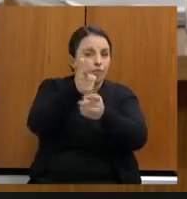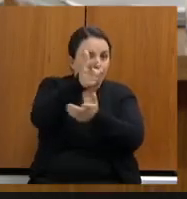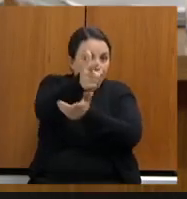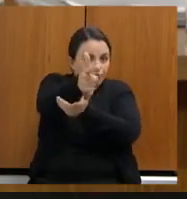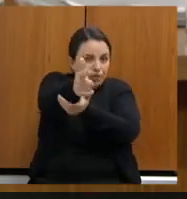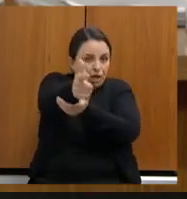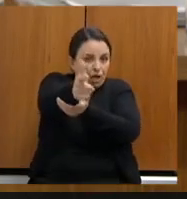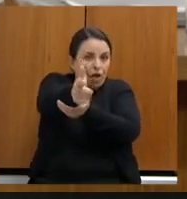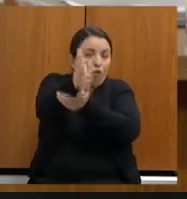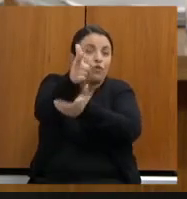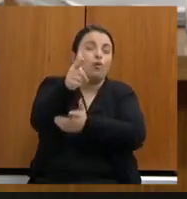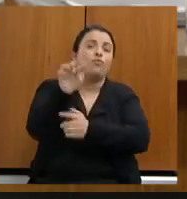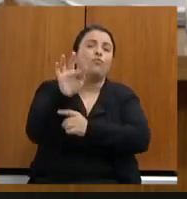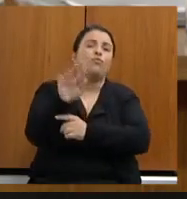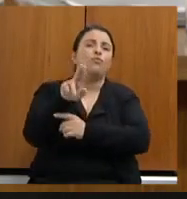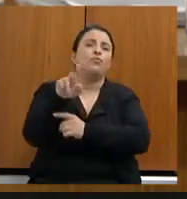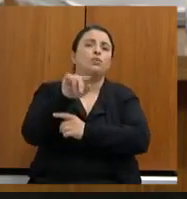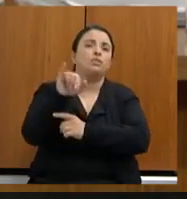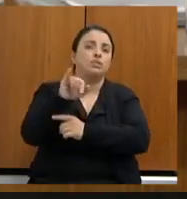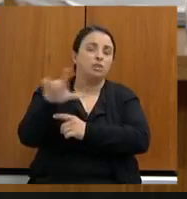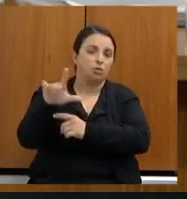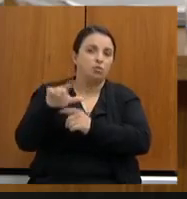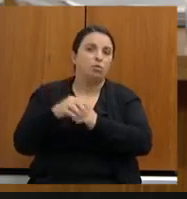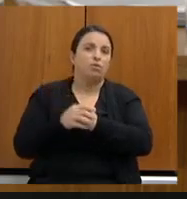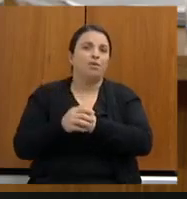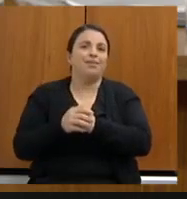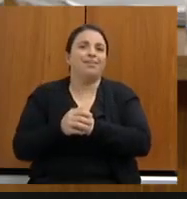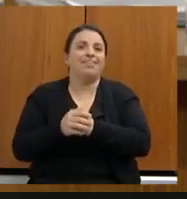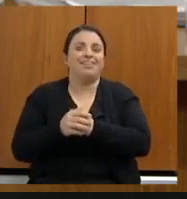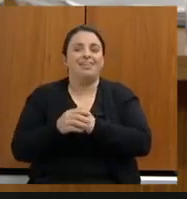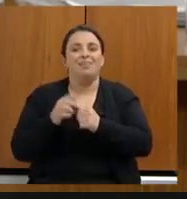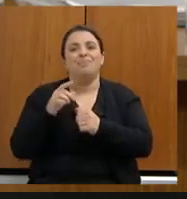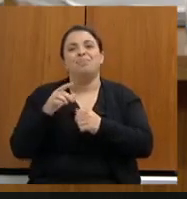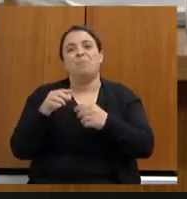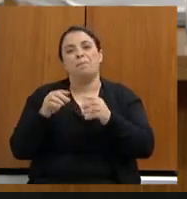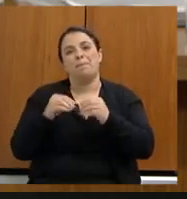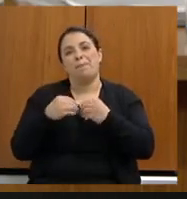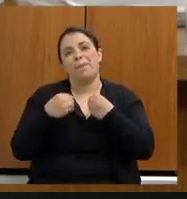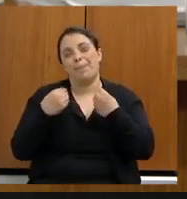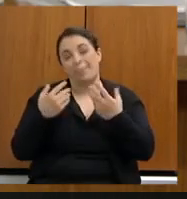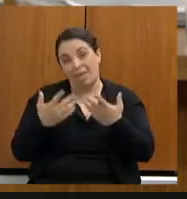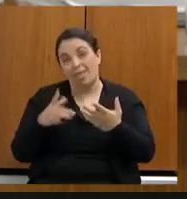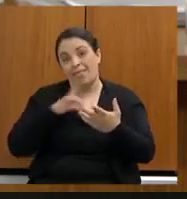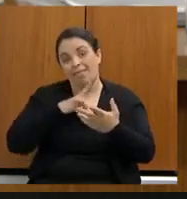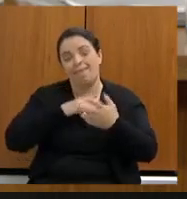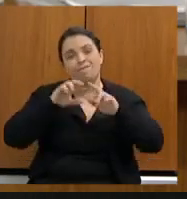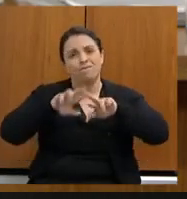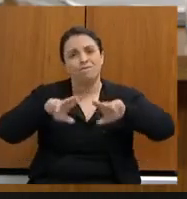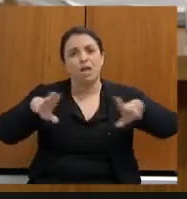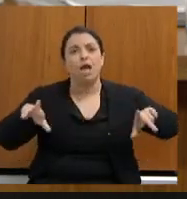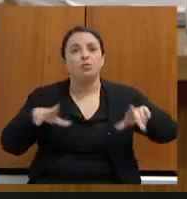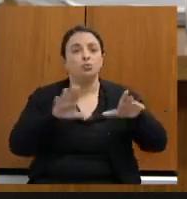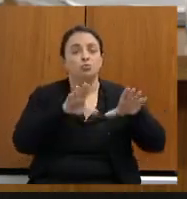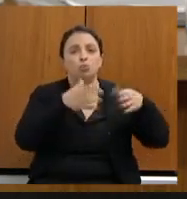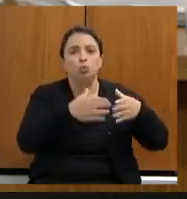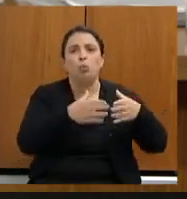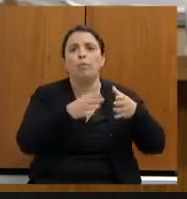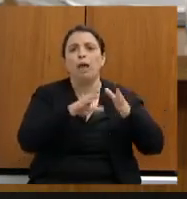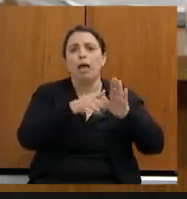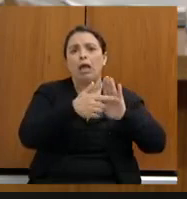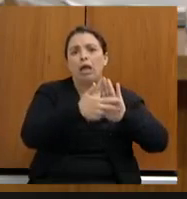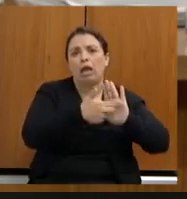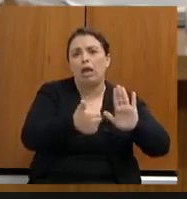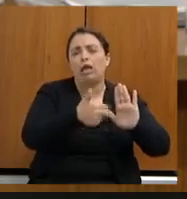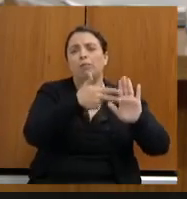é a as os nossos estados são infectados com as facções criminosas e a todo momento faccionado chego na porta de sistemas prisionais